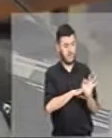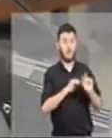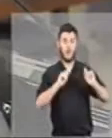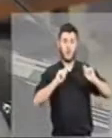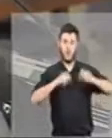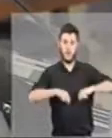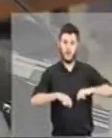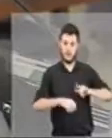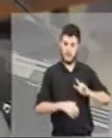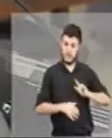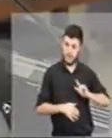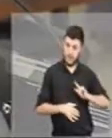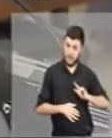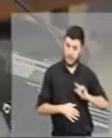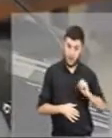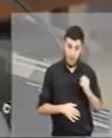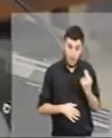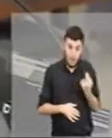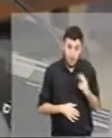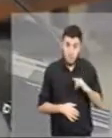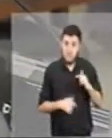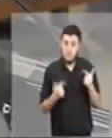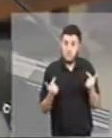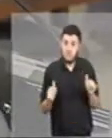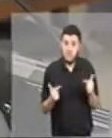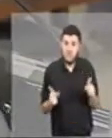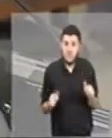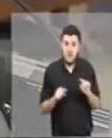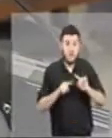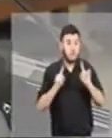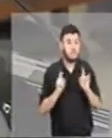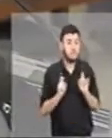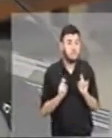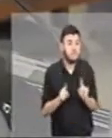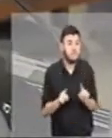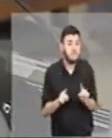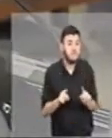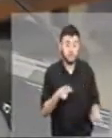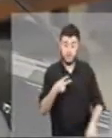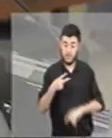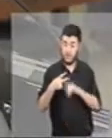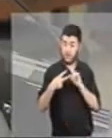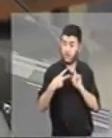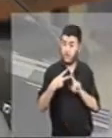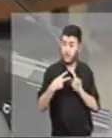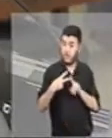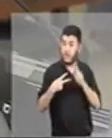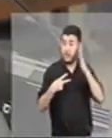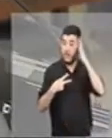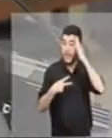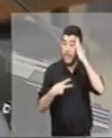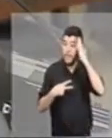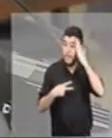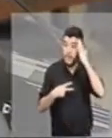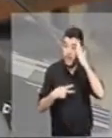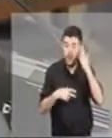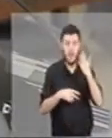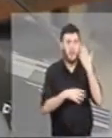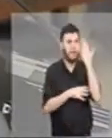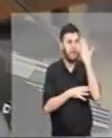saber se as provas eventualmente colhidas têm ou não têm